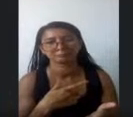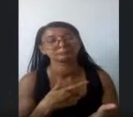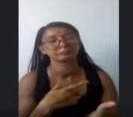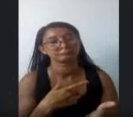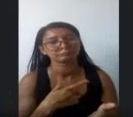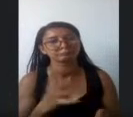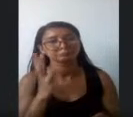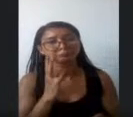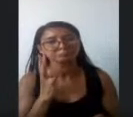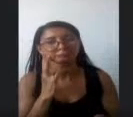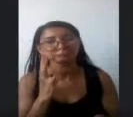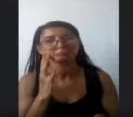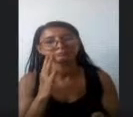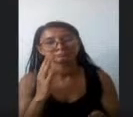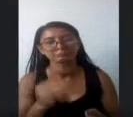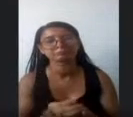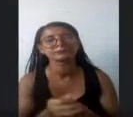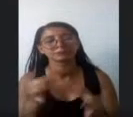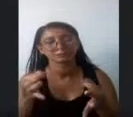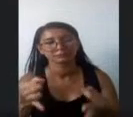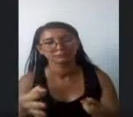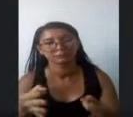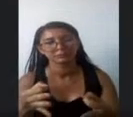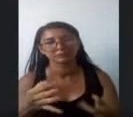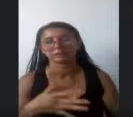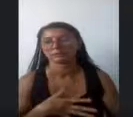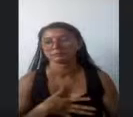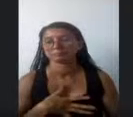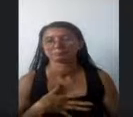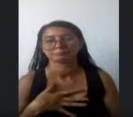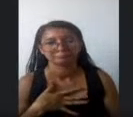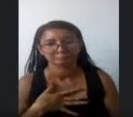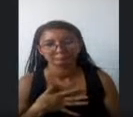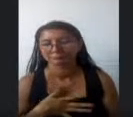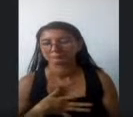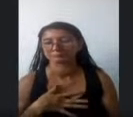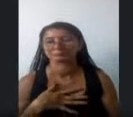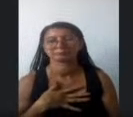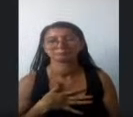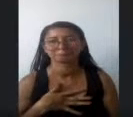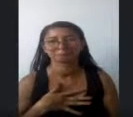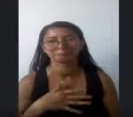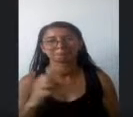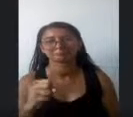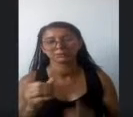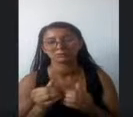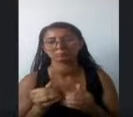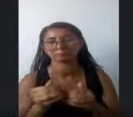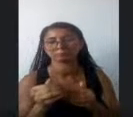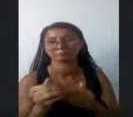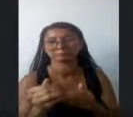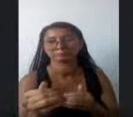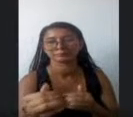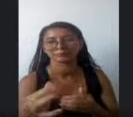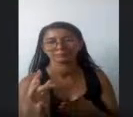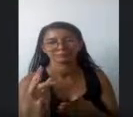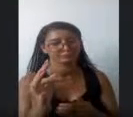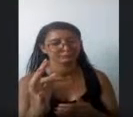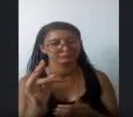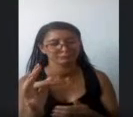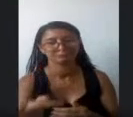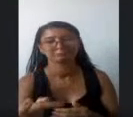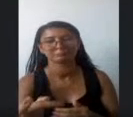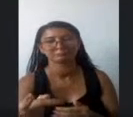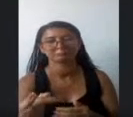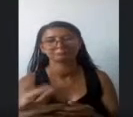Então, assim, eu estou muito satisfeita mesmo, porque daqui para frente a gente pretende trabalhar com um novo olhar.